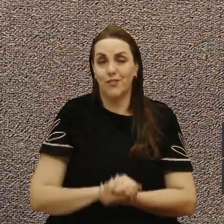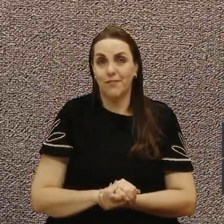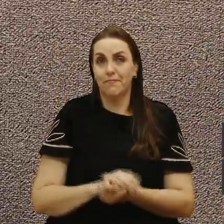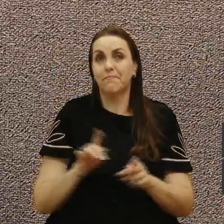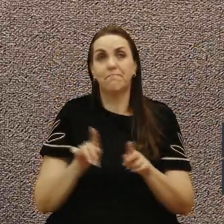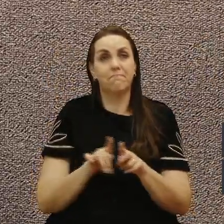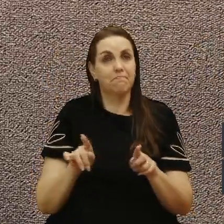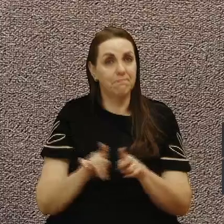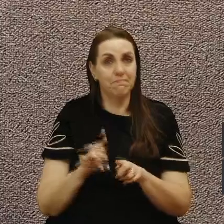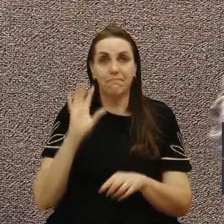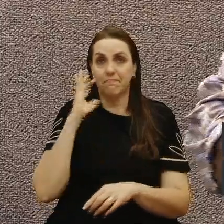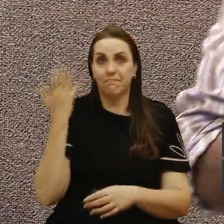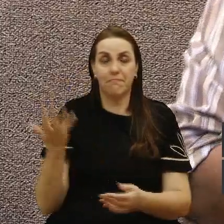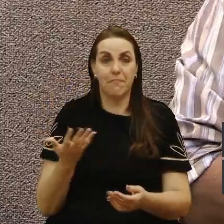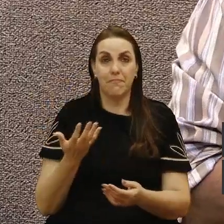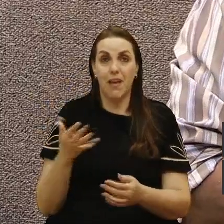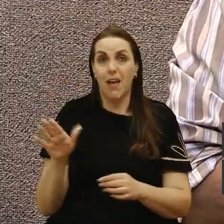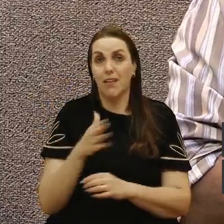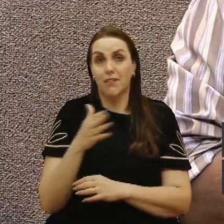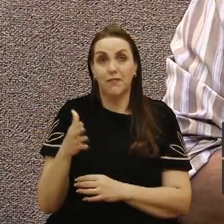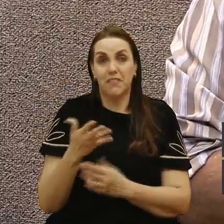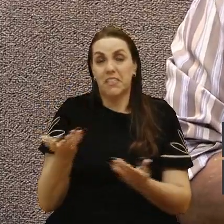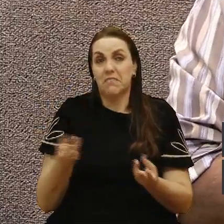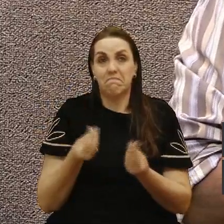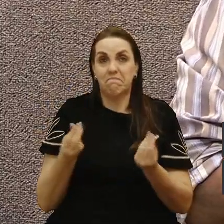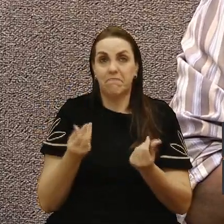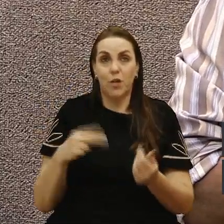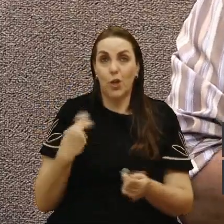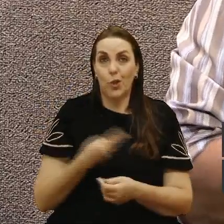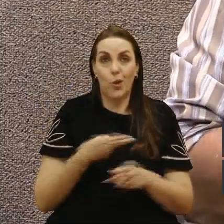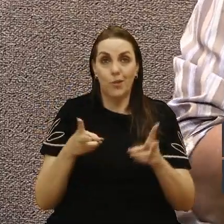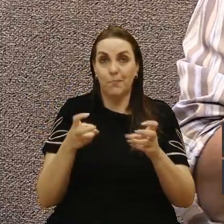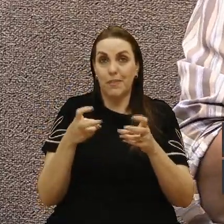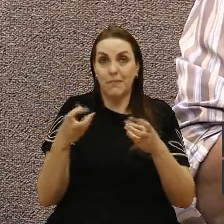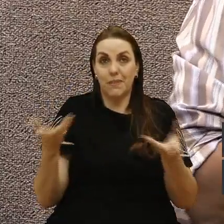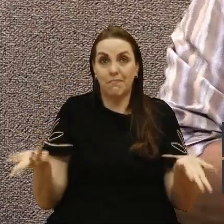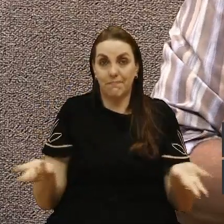acontece em Caxias e que muitas vezes a gente não o percebe. E